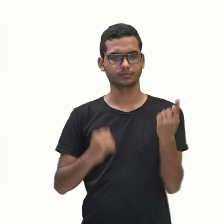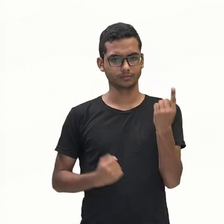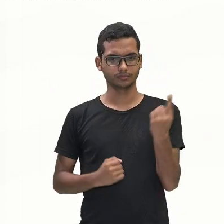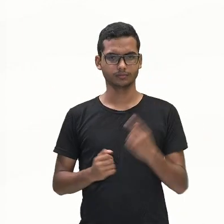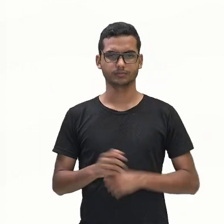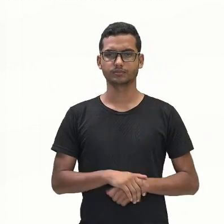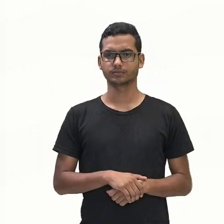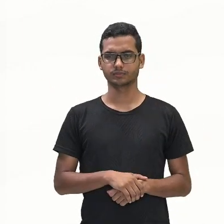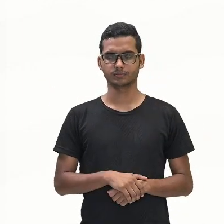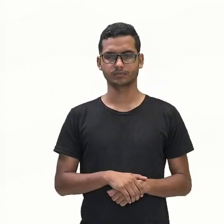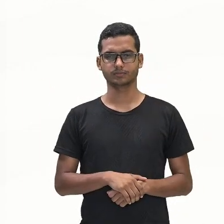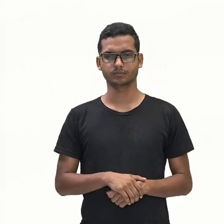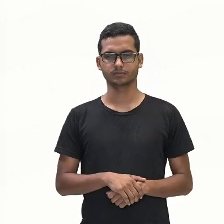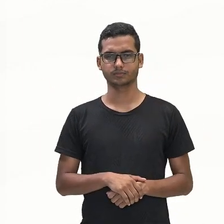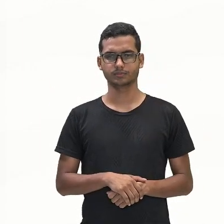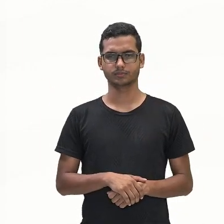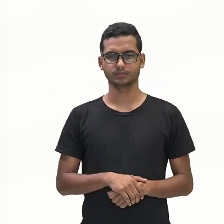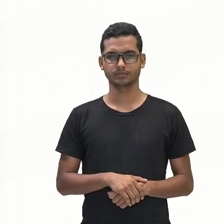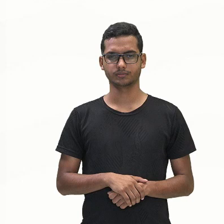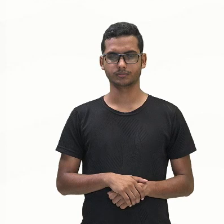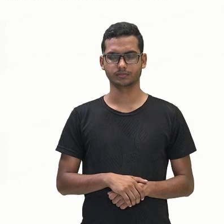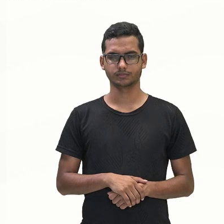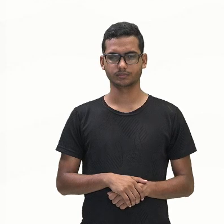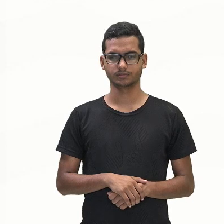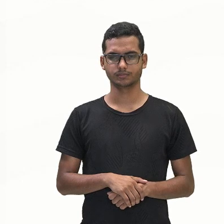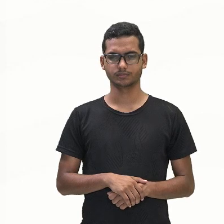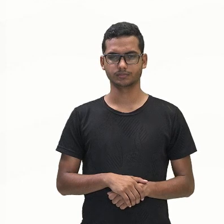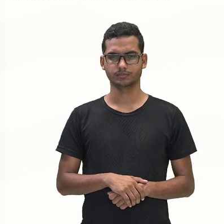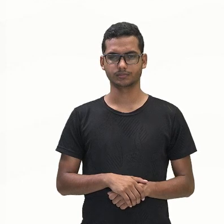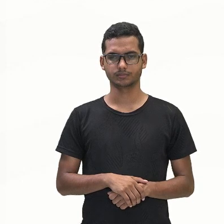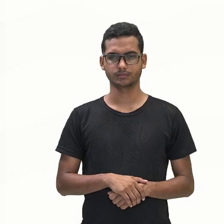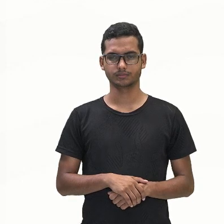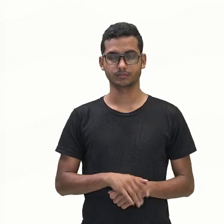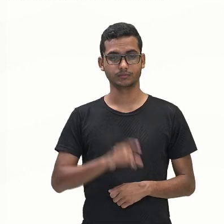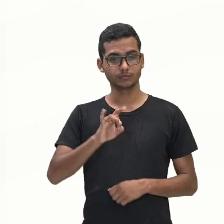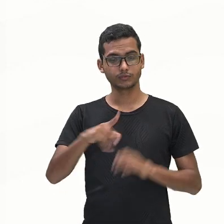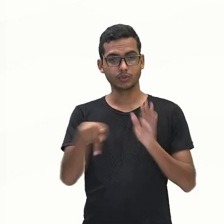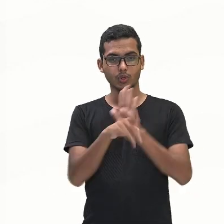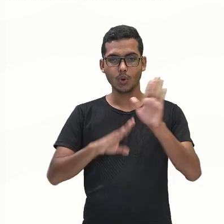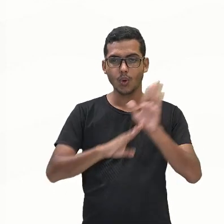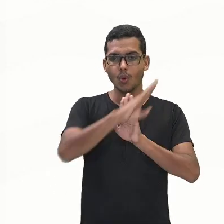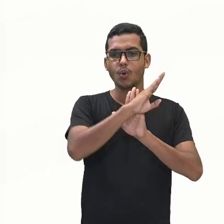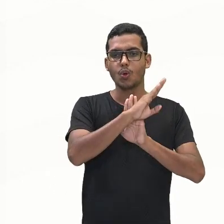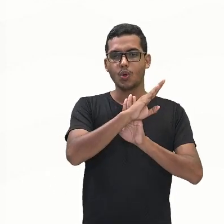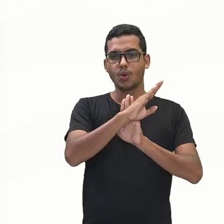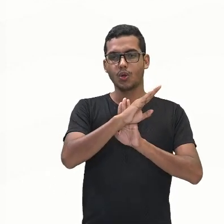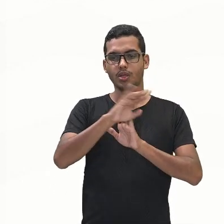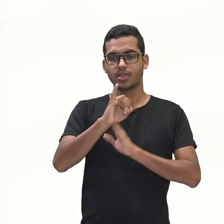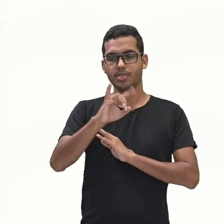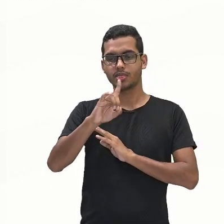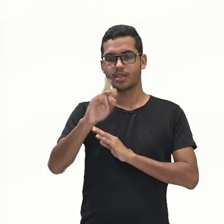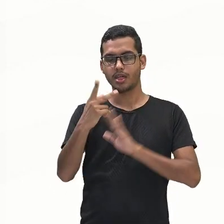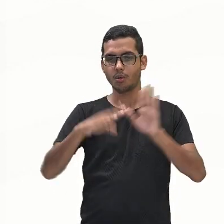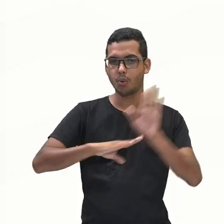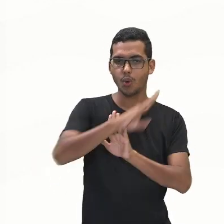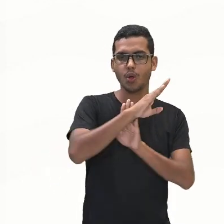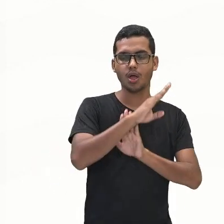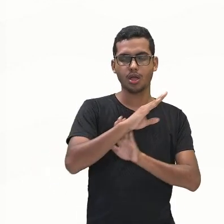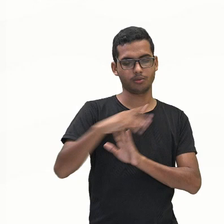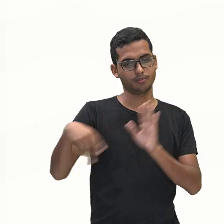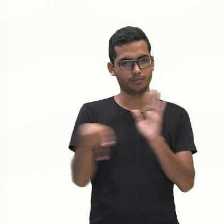gente tem o IDH muito alto, como é o caso apenas aí do estado de São Paulo. E aí nós temos outros estados